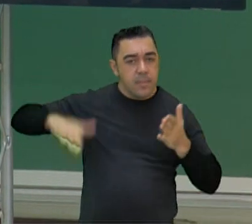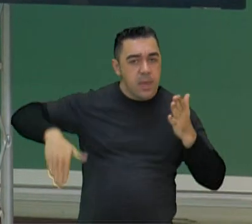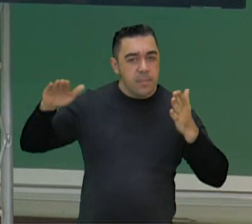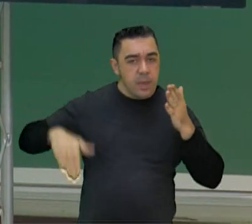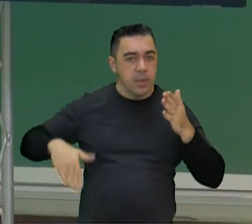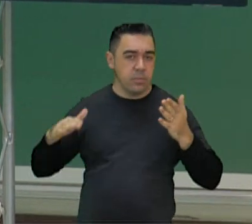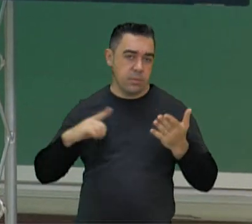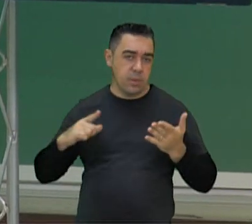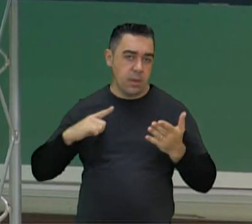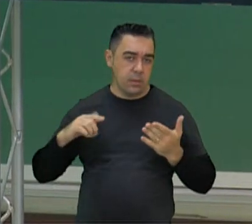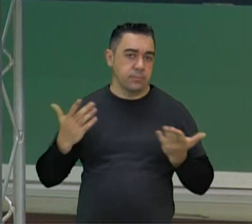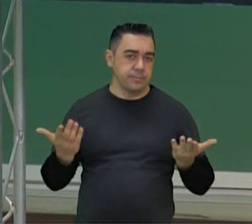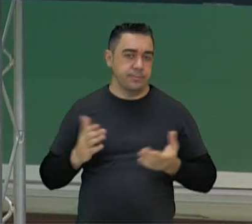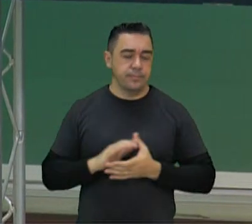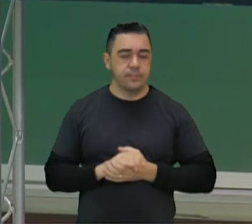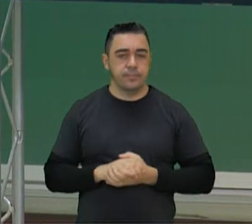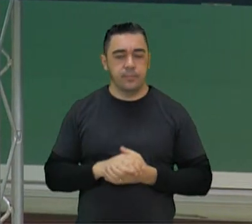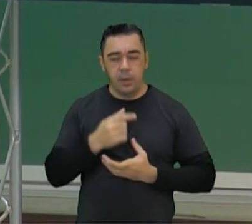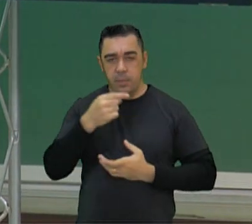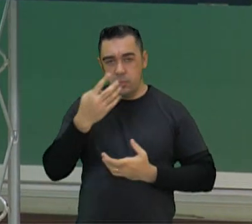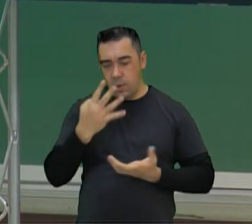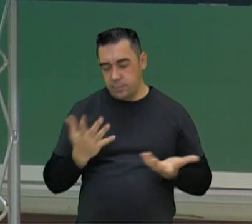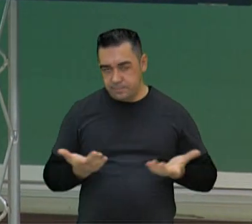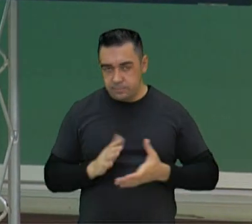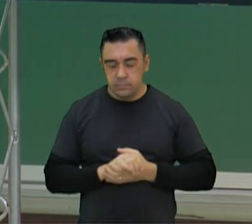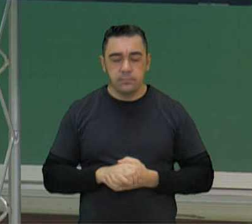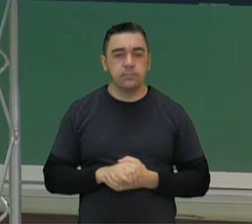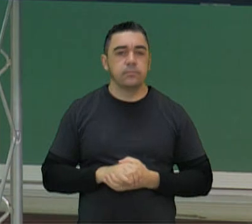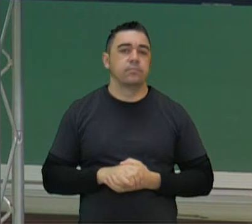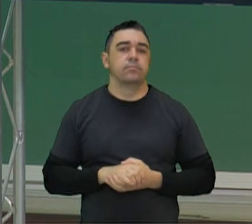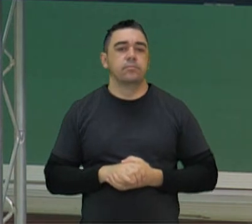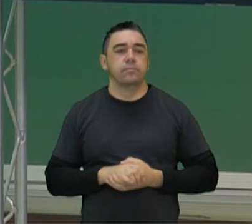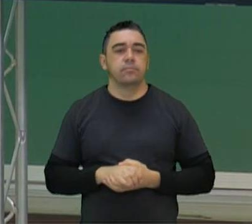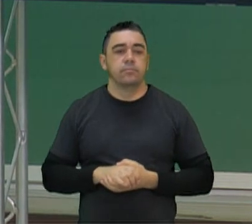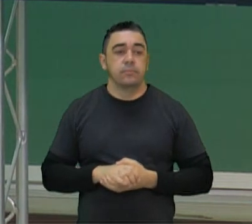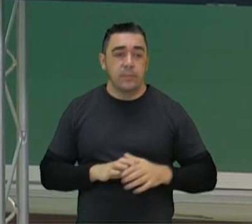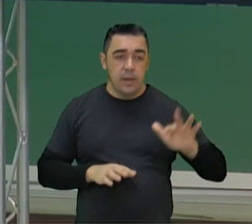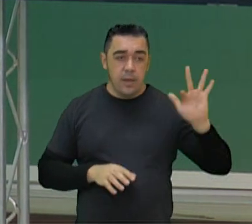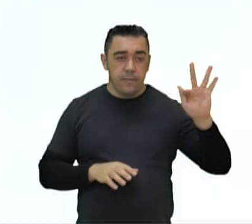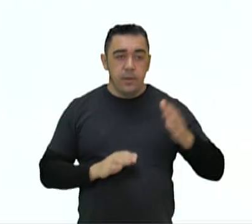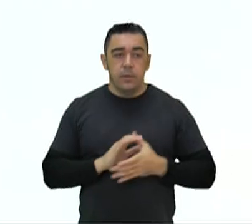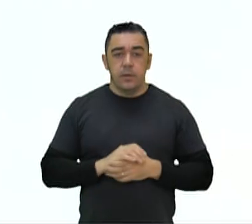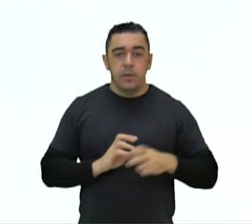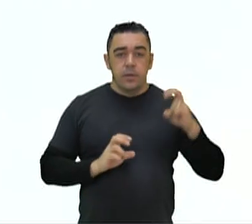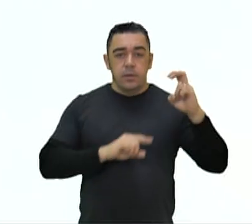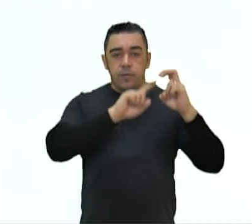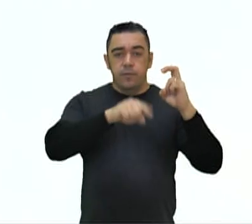mais negativo do que 4, menos 4. A letra F,